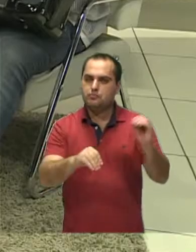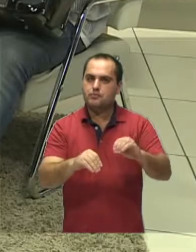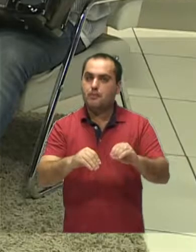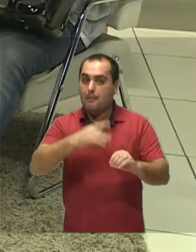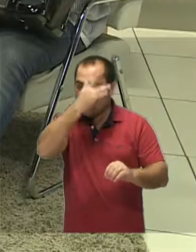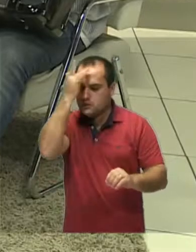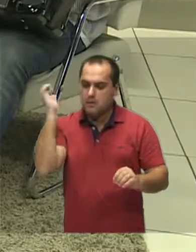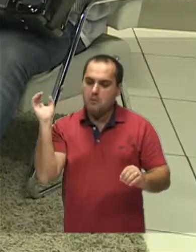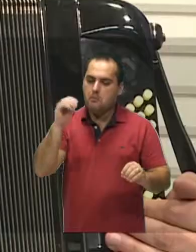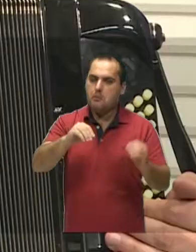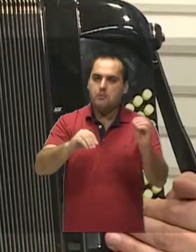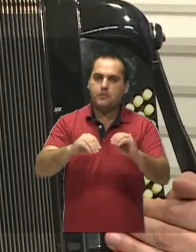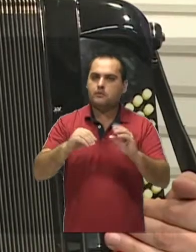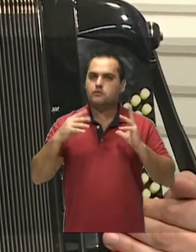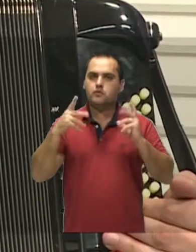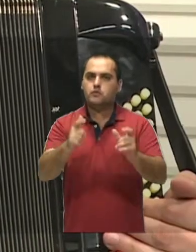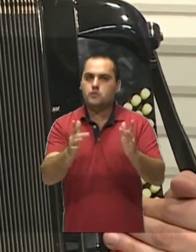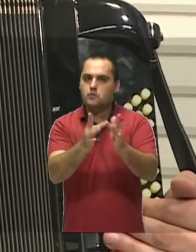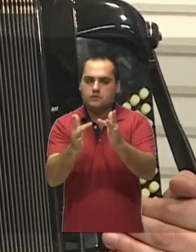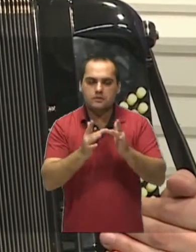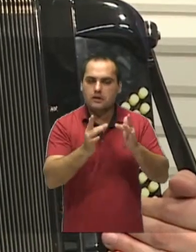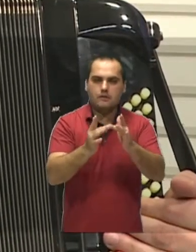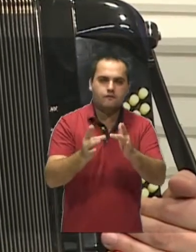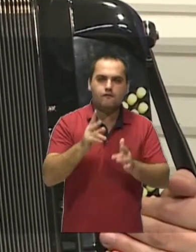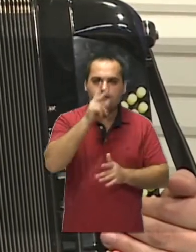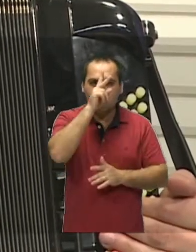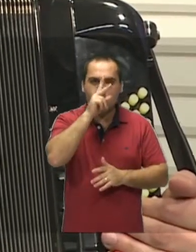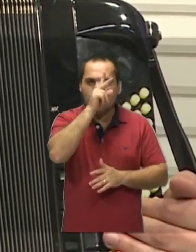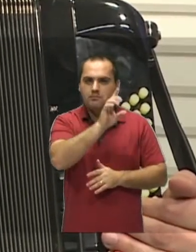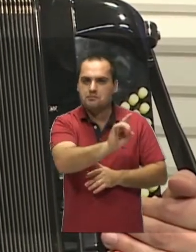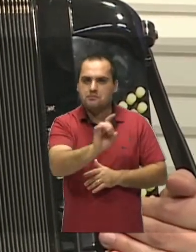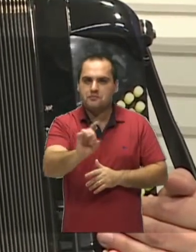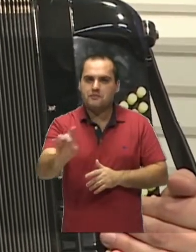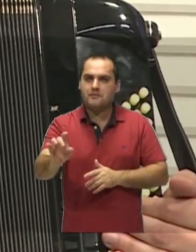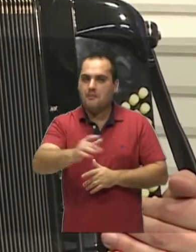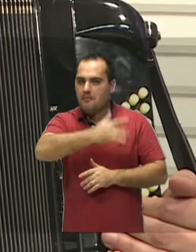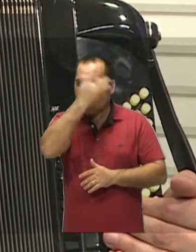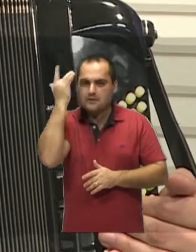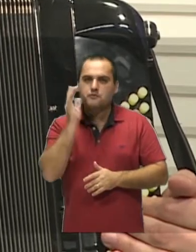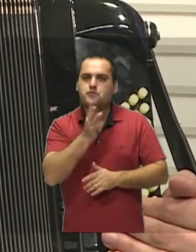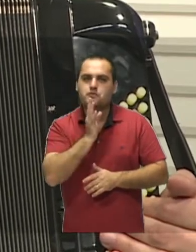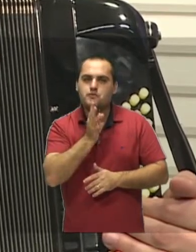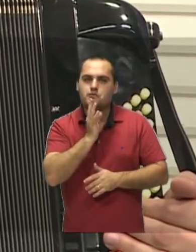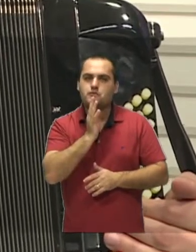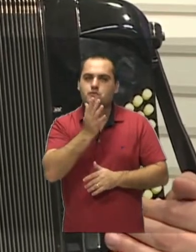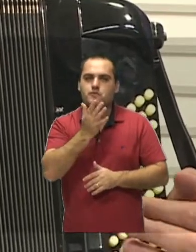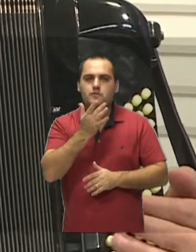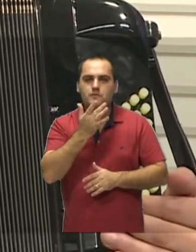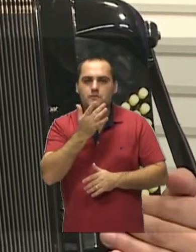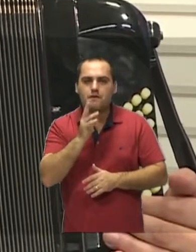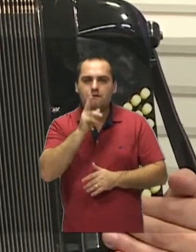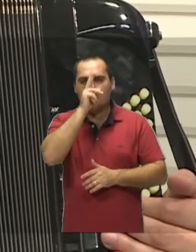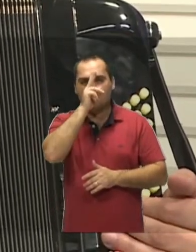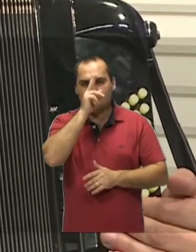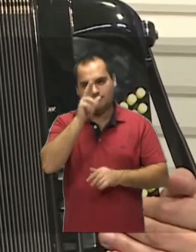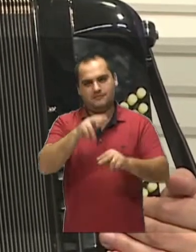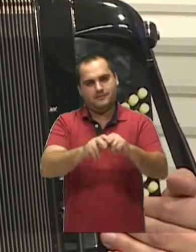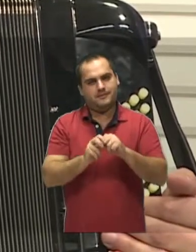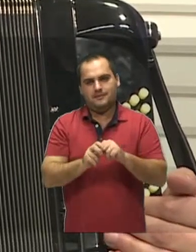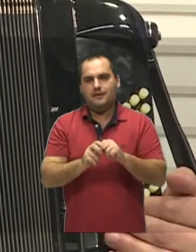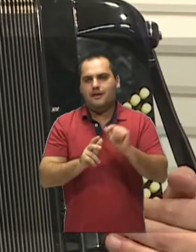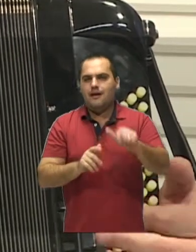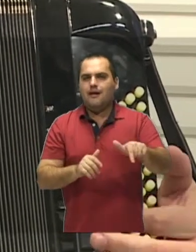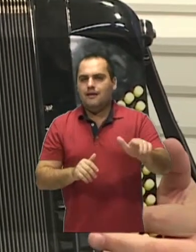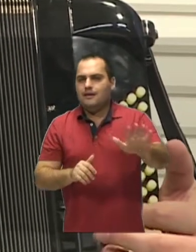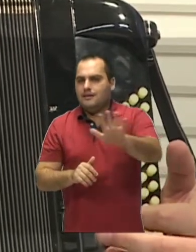pessoas, enfim, faz as pessoas se conhecerem, enfim, é uma maneira